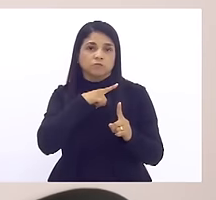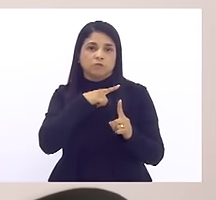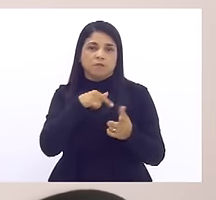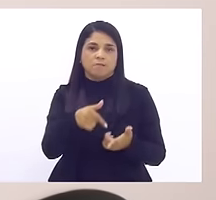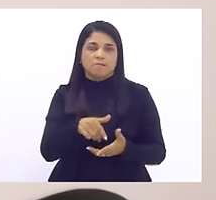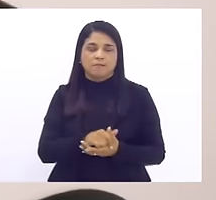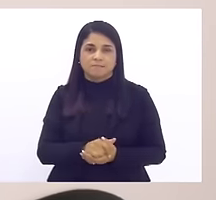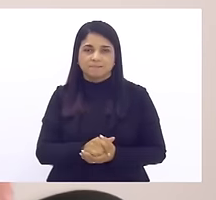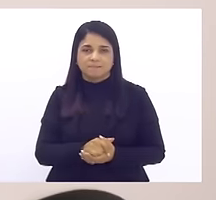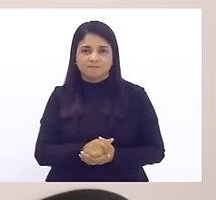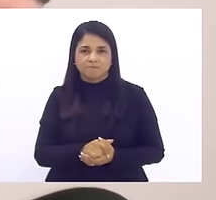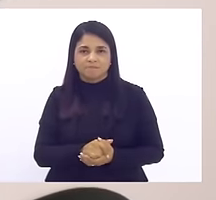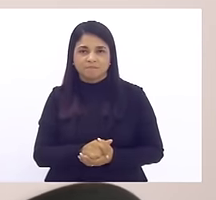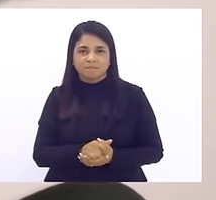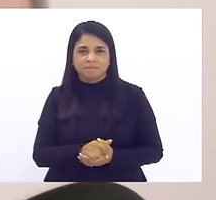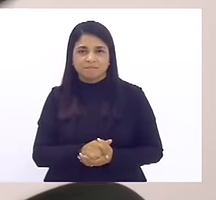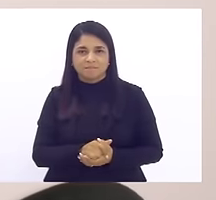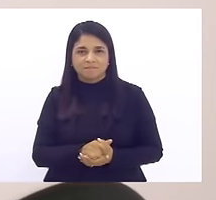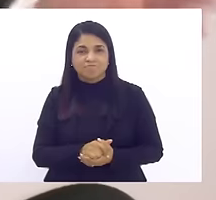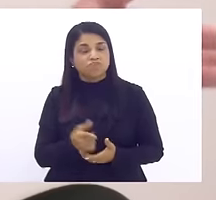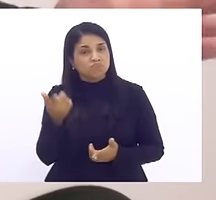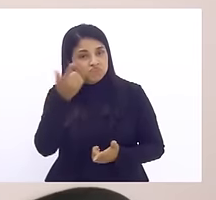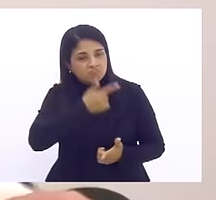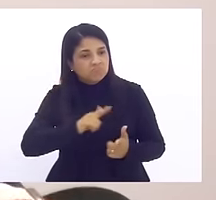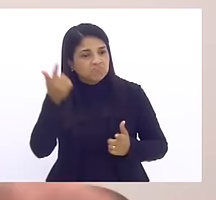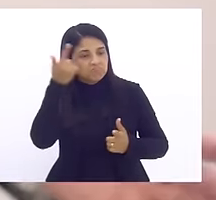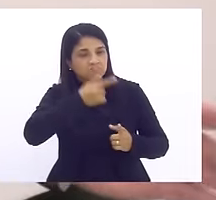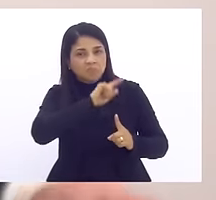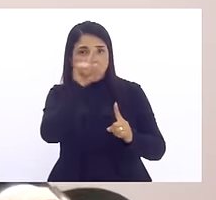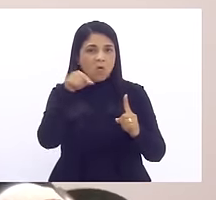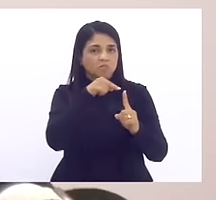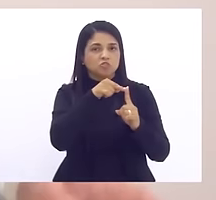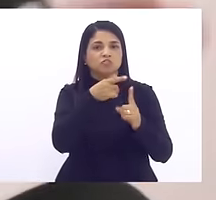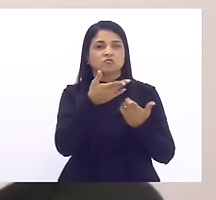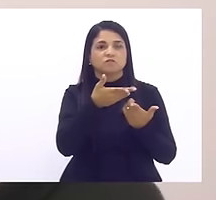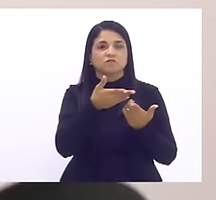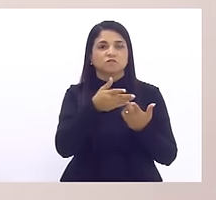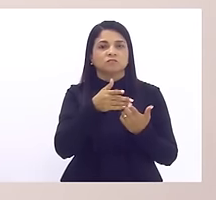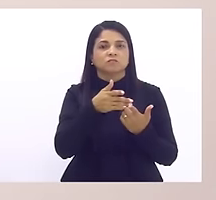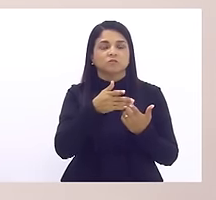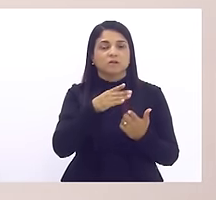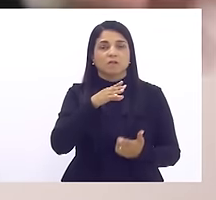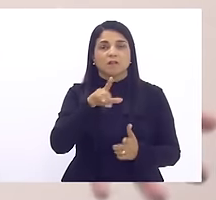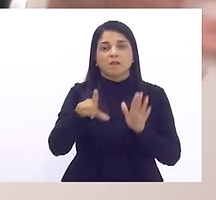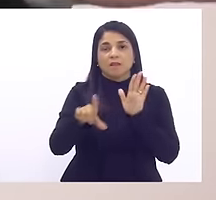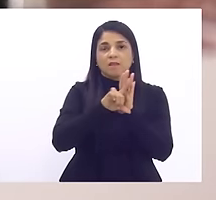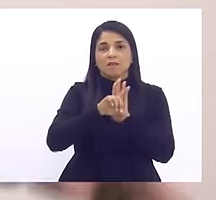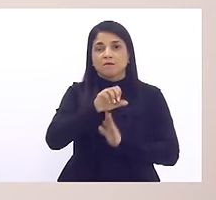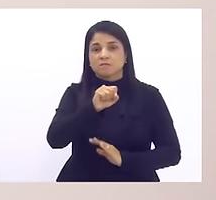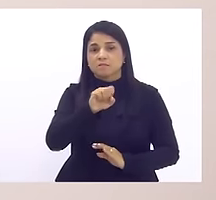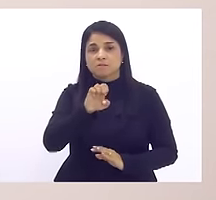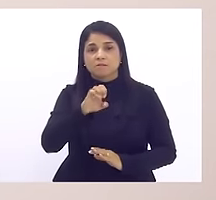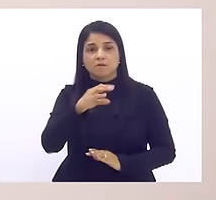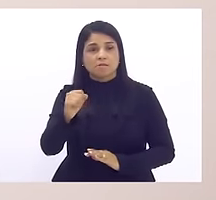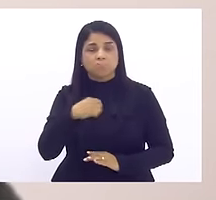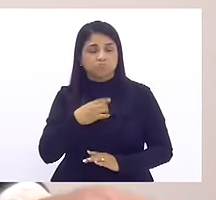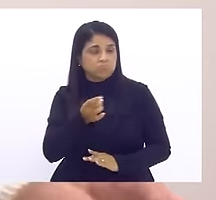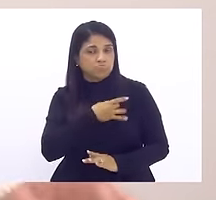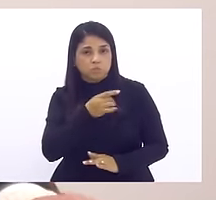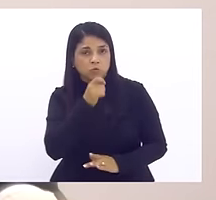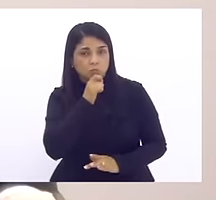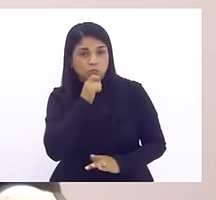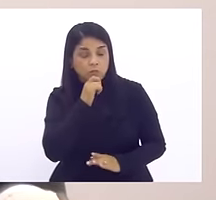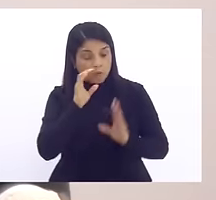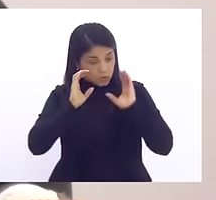sido batido todas as metas todos os meses todos os anos pôr um cidadão tem medo mas quando